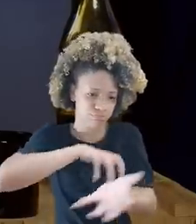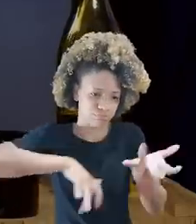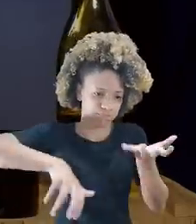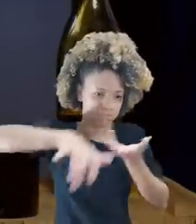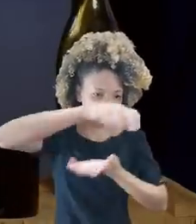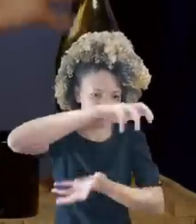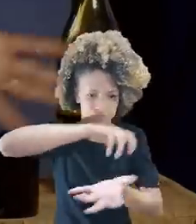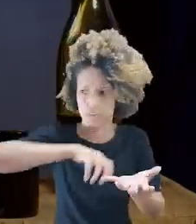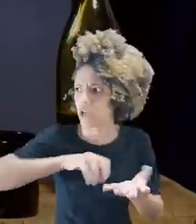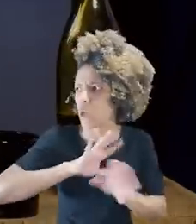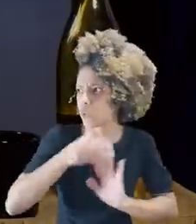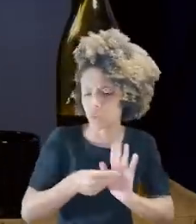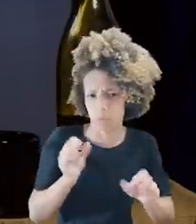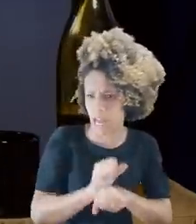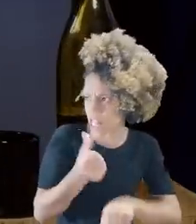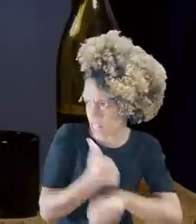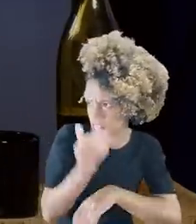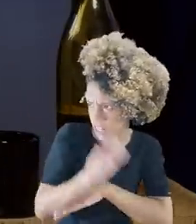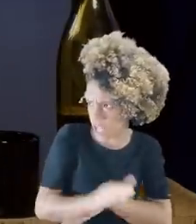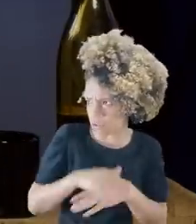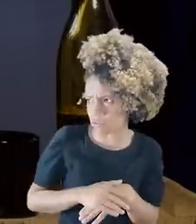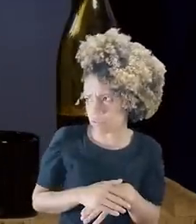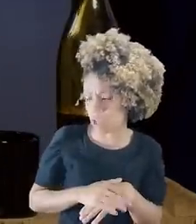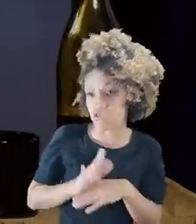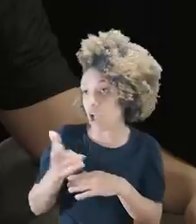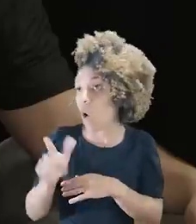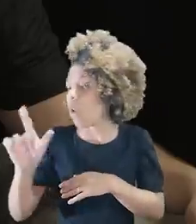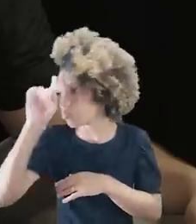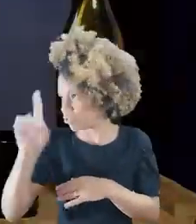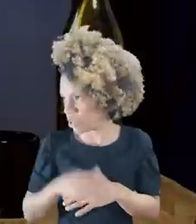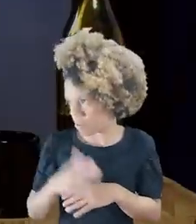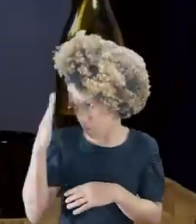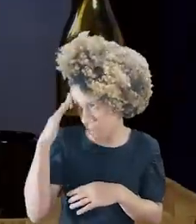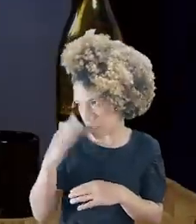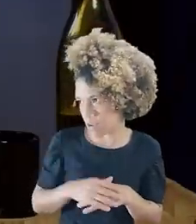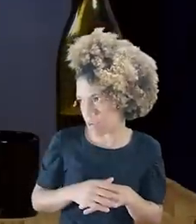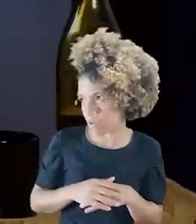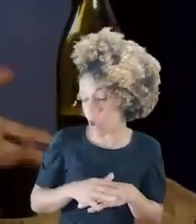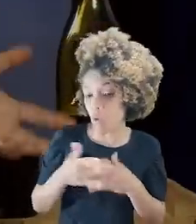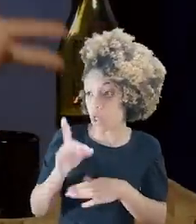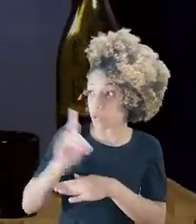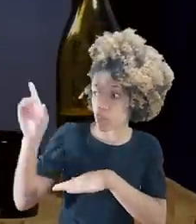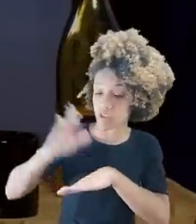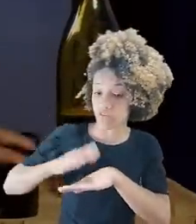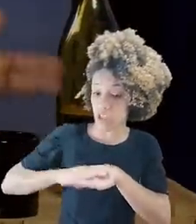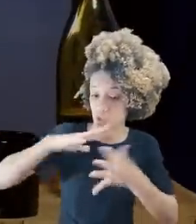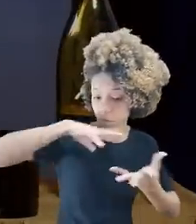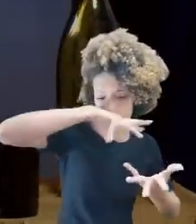parar Então quando eu falo da globalização é nesse sentido do mercado não parar no mundo o sistema né sócioeconômico